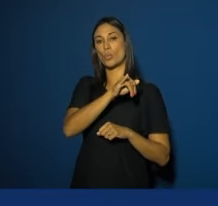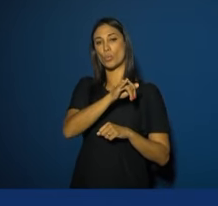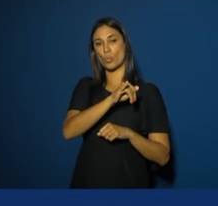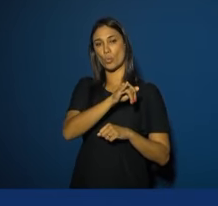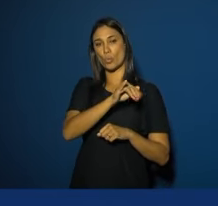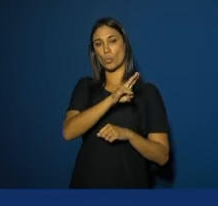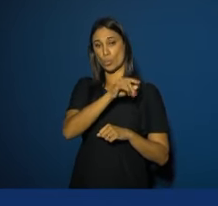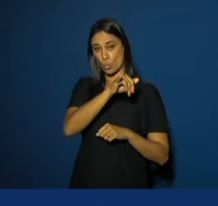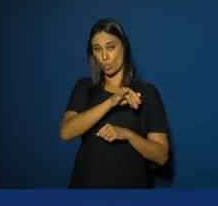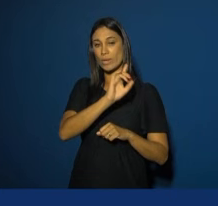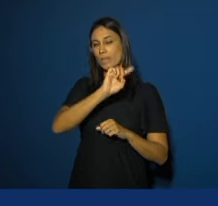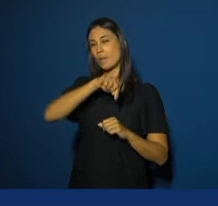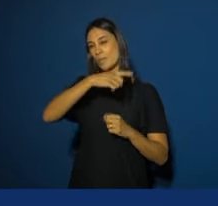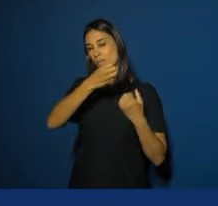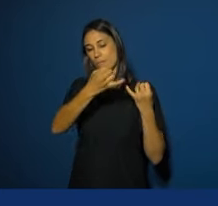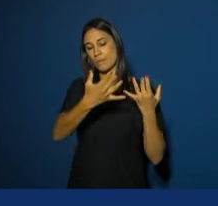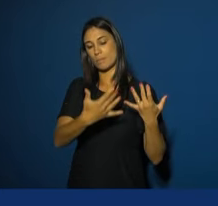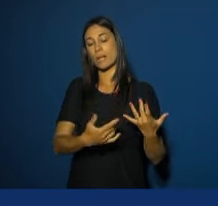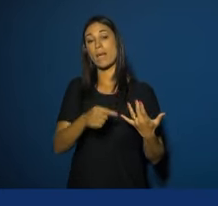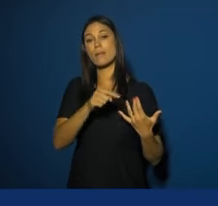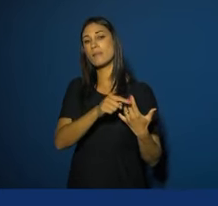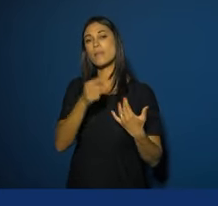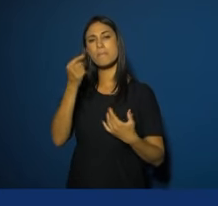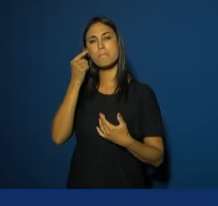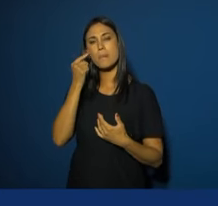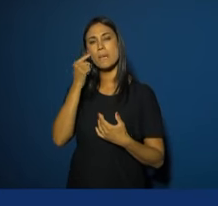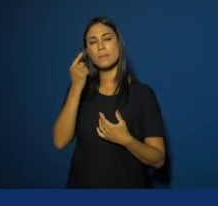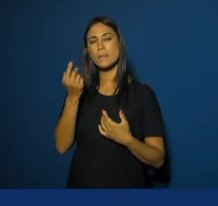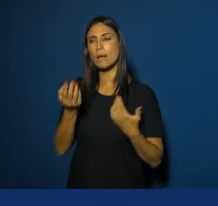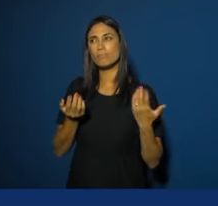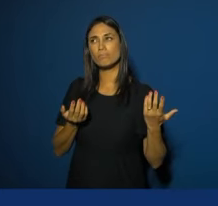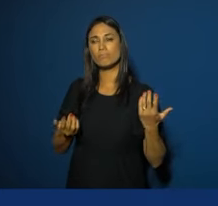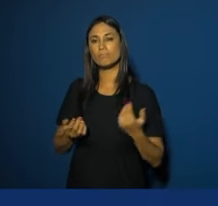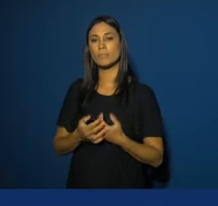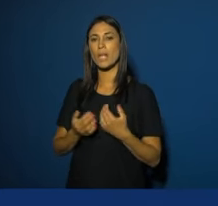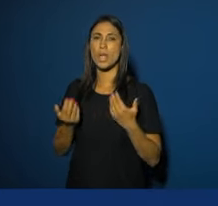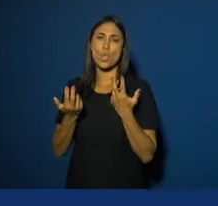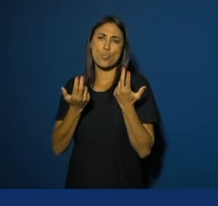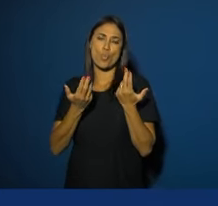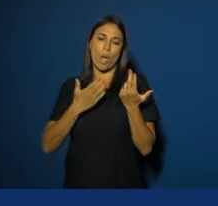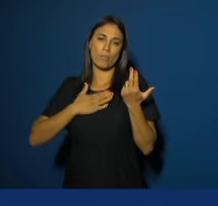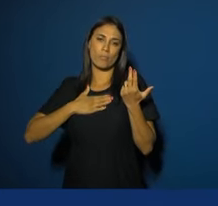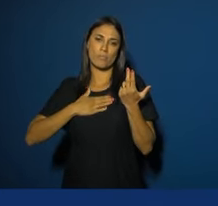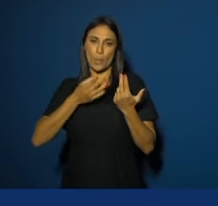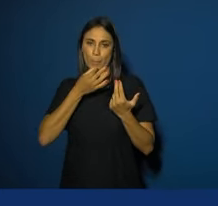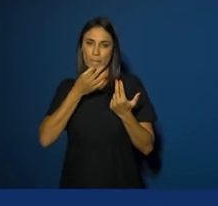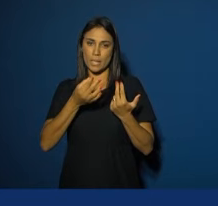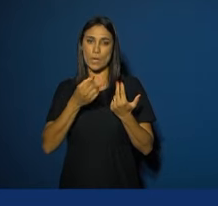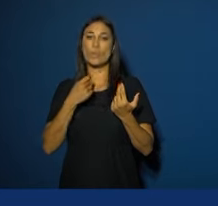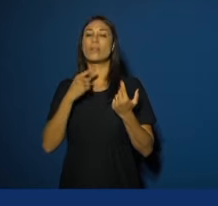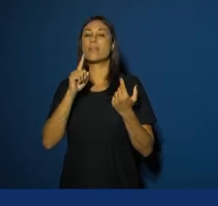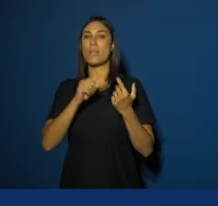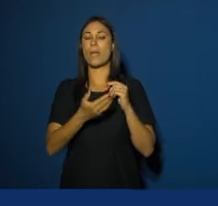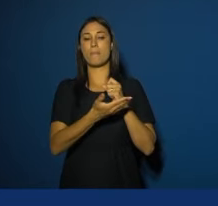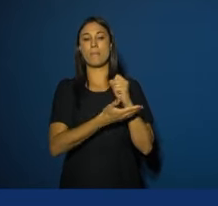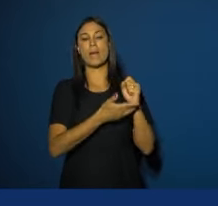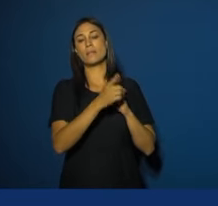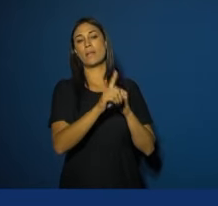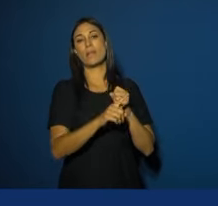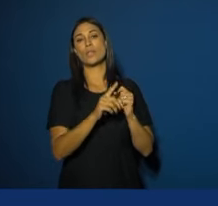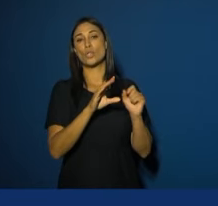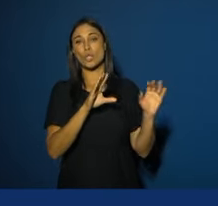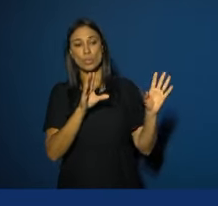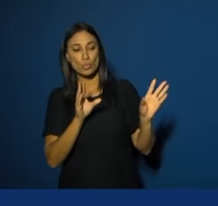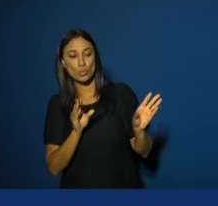certamente o Rui vai falar daqui a pouco e o Rui pensa eh semelhantemente a mim que o fundamental é que a gente